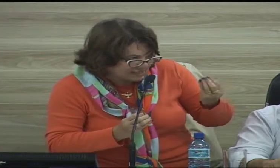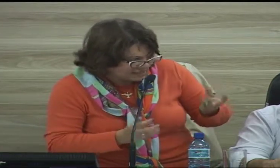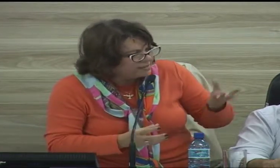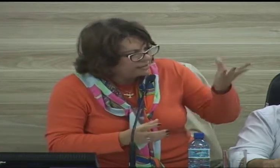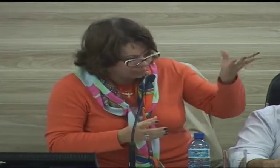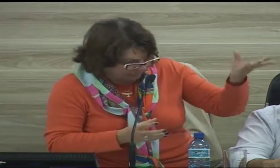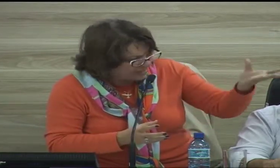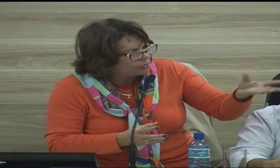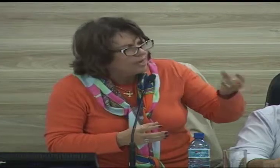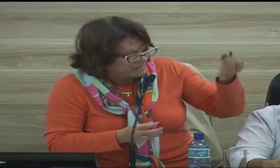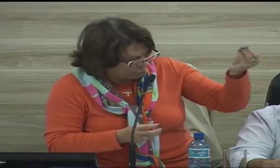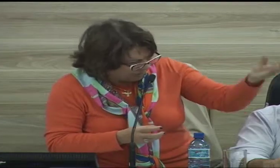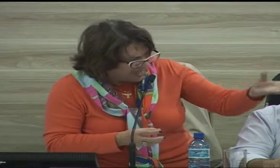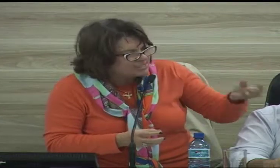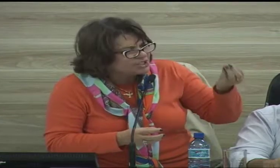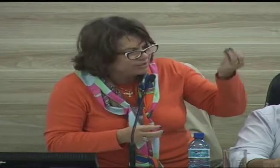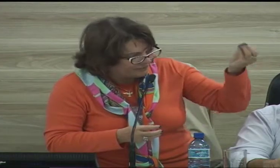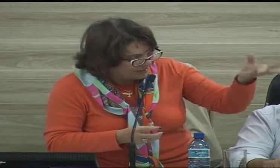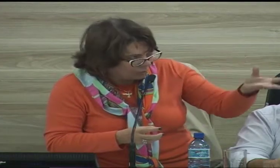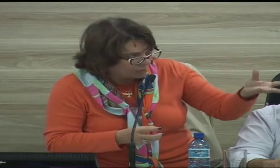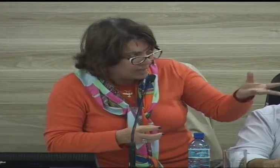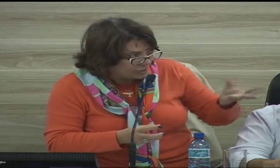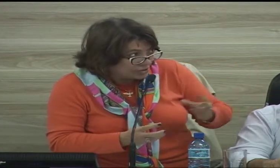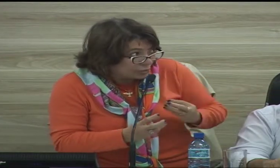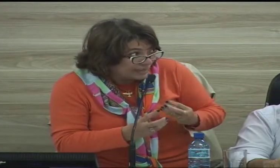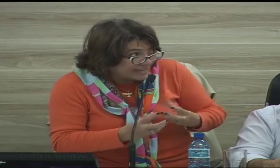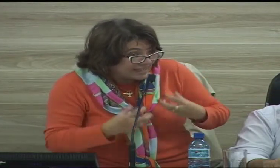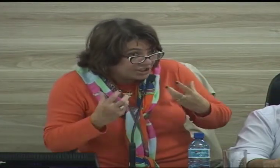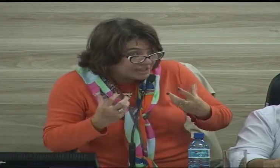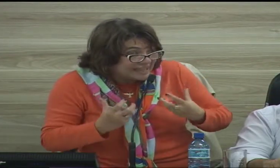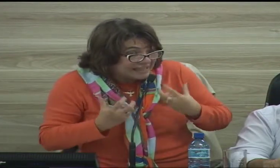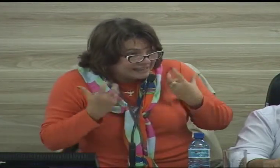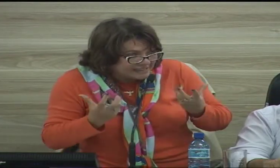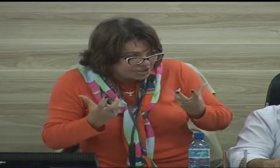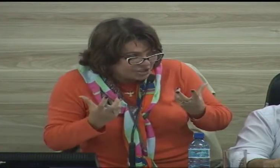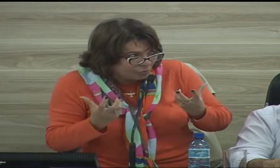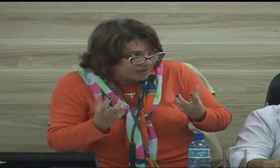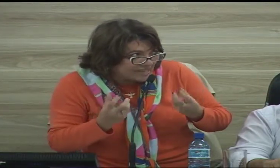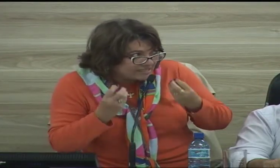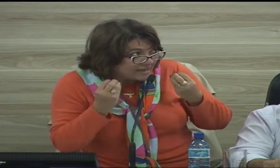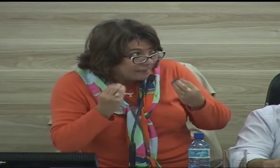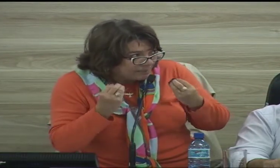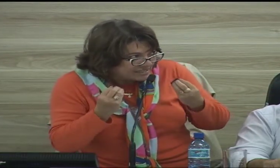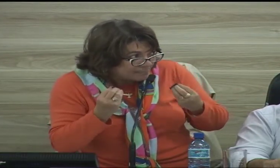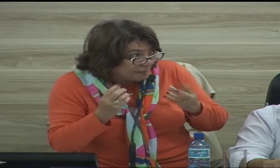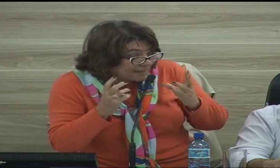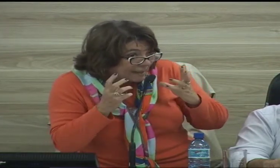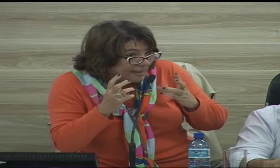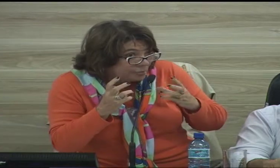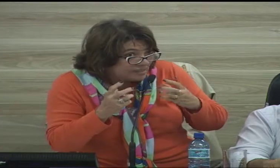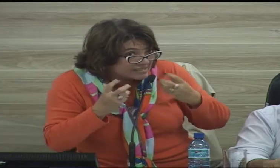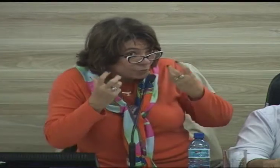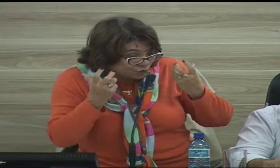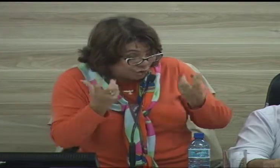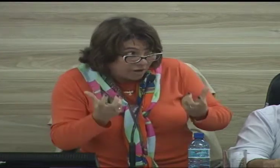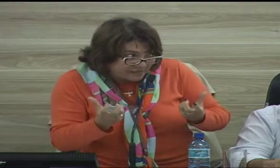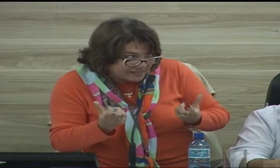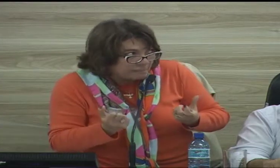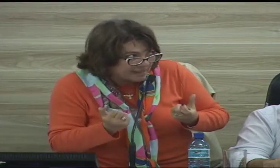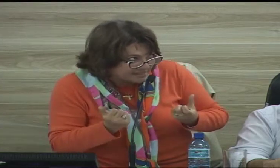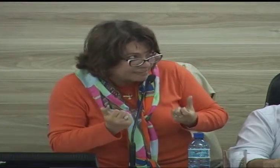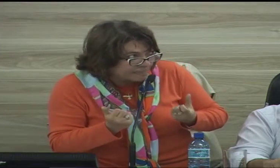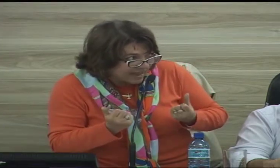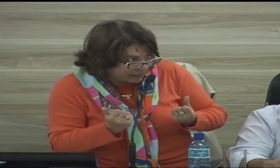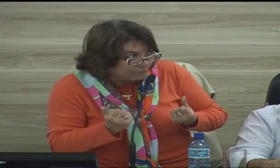só nesse sentido, eu conheço, a gente vem com... Só não queria que a gente desestimulasse, principalmente, que a maioria são jovens